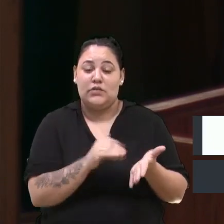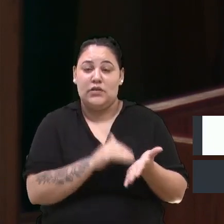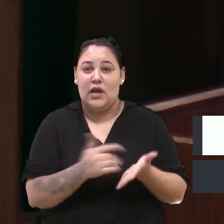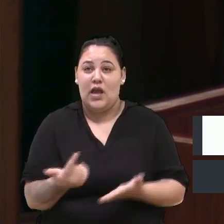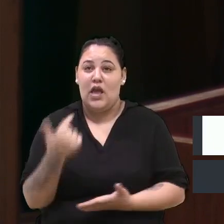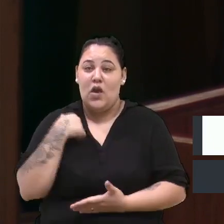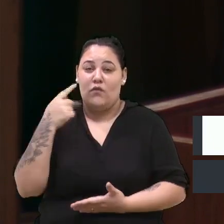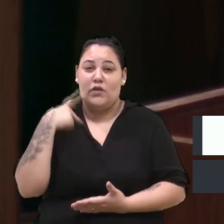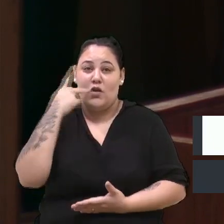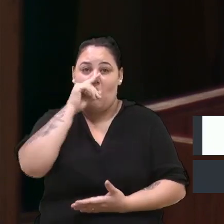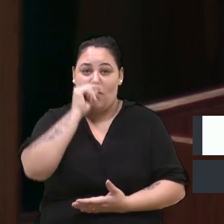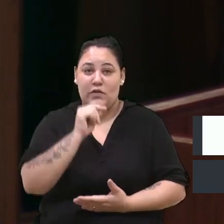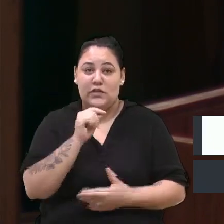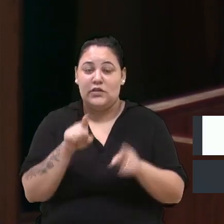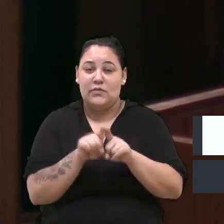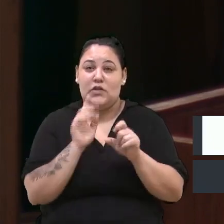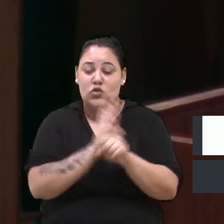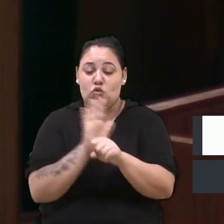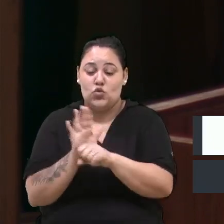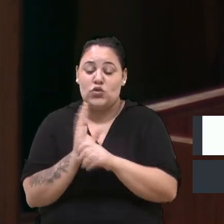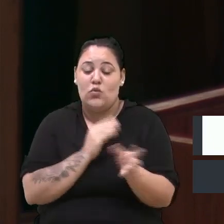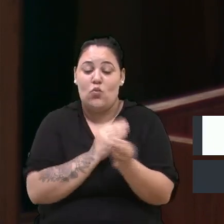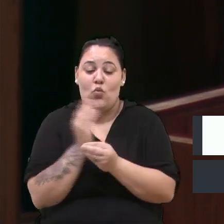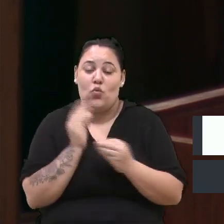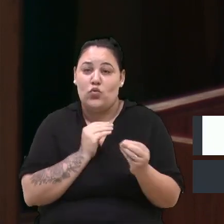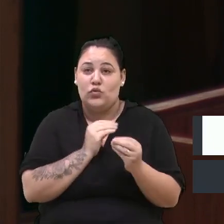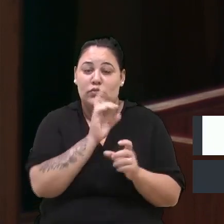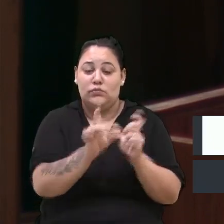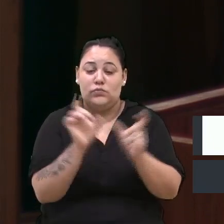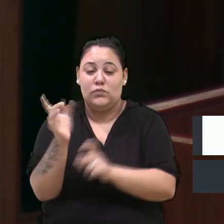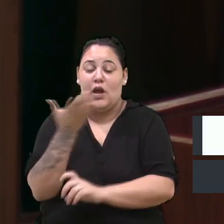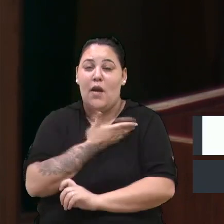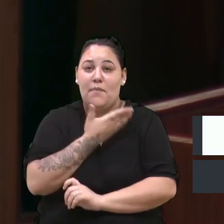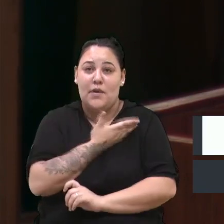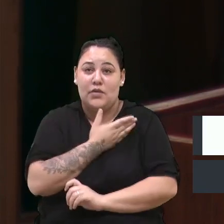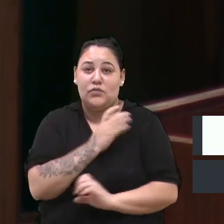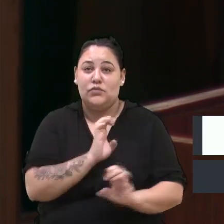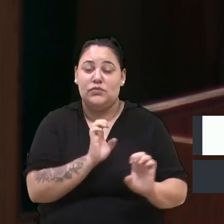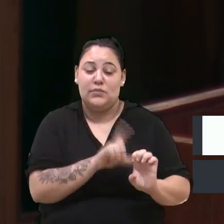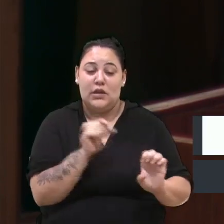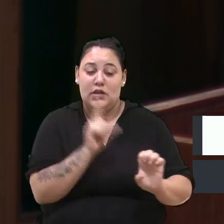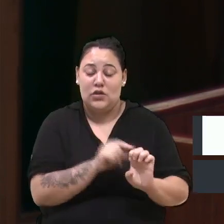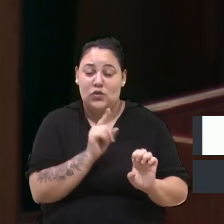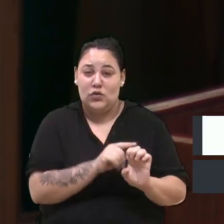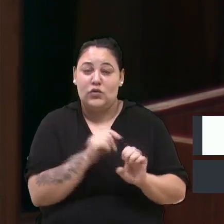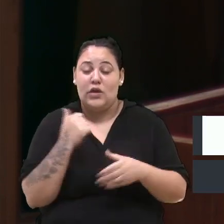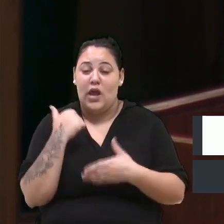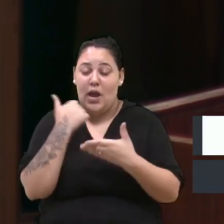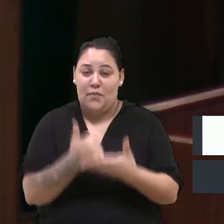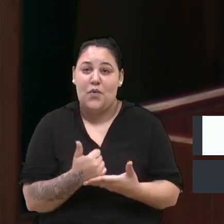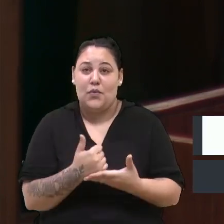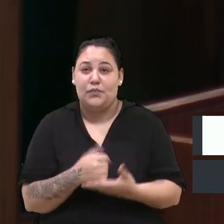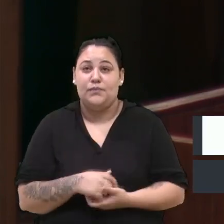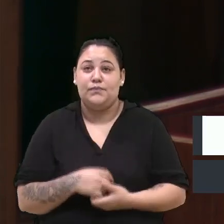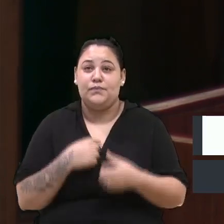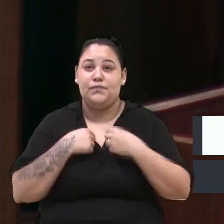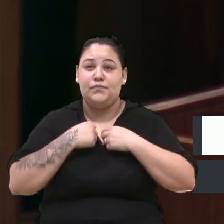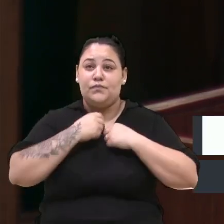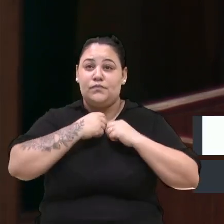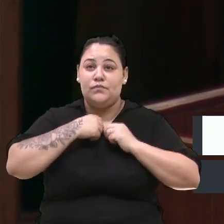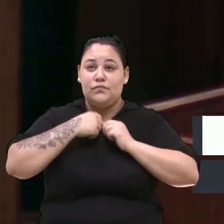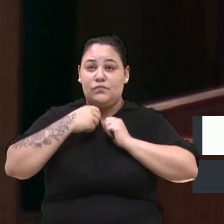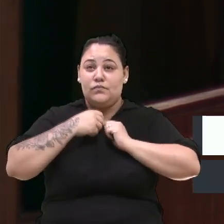aqui. E da ajuda, muitas vezes, de alguns amigos e empresários que muitas vezes colaboram com alguma coisa.